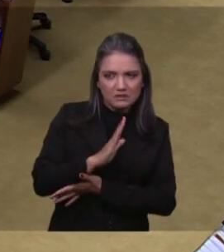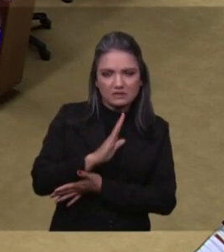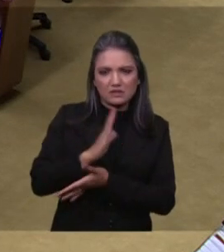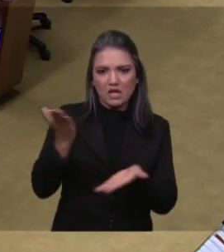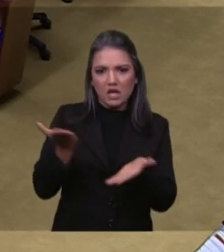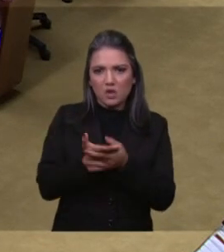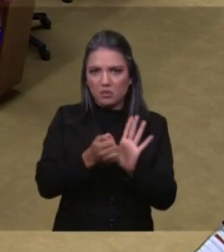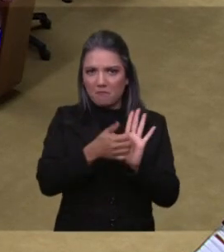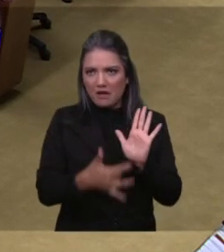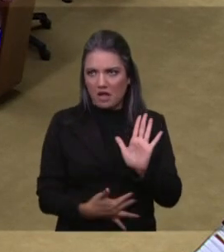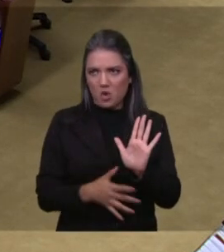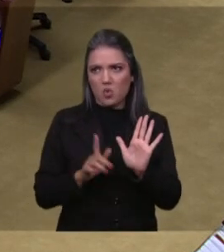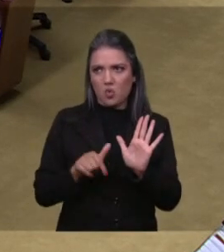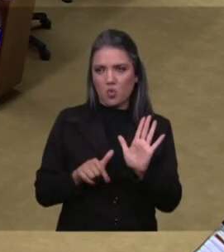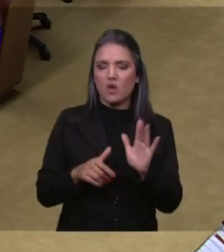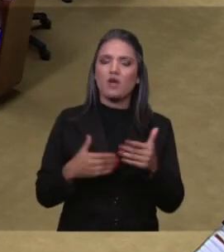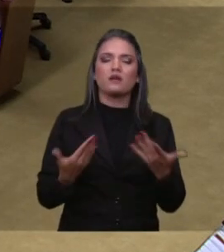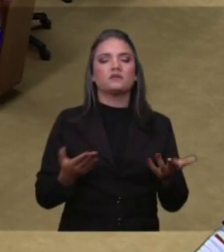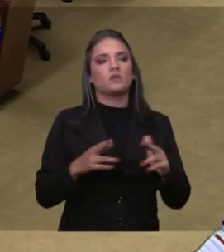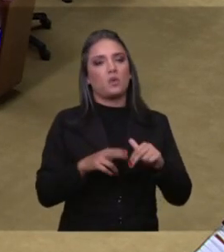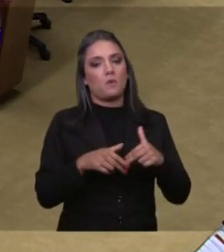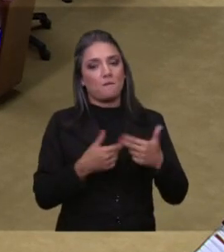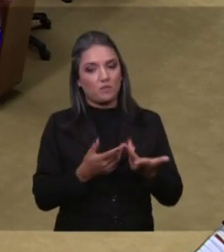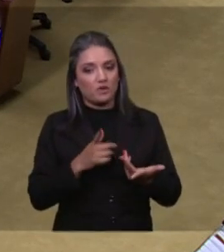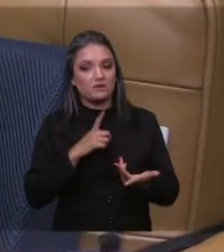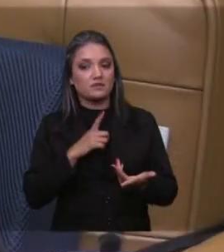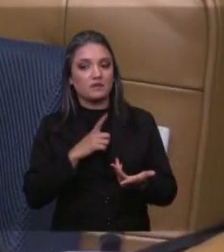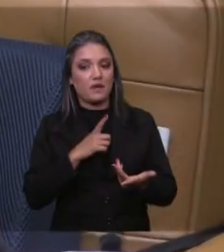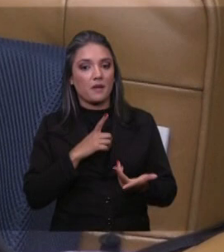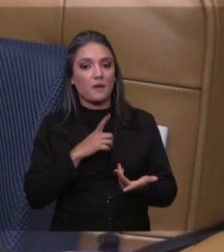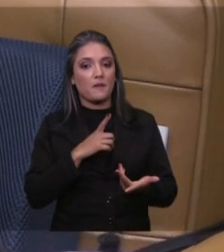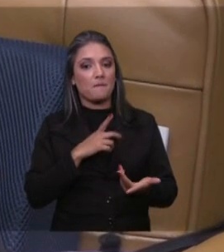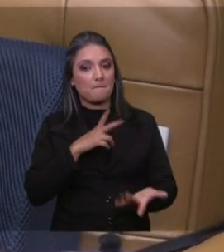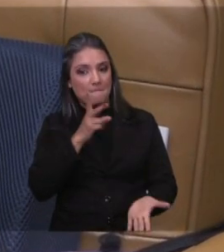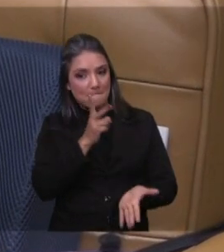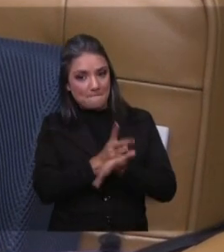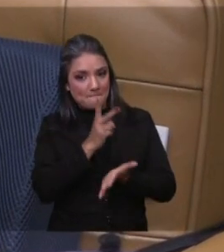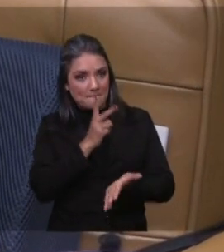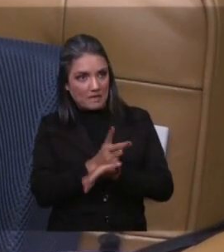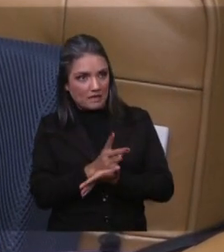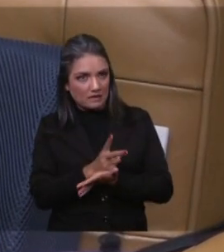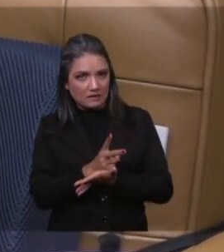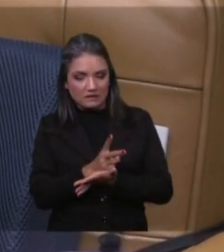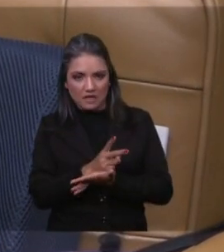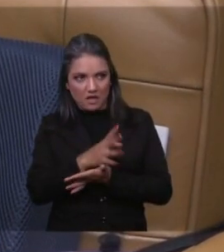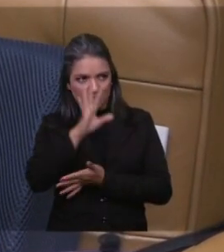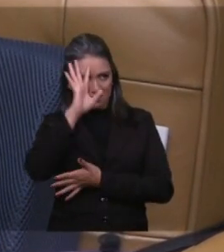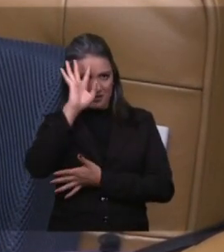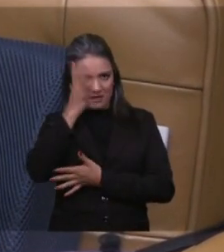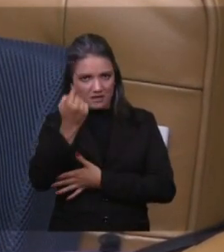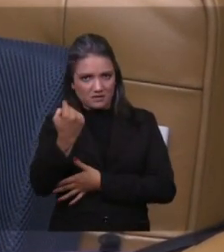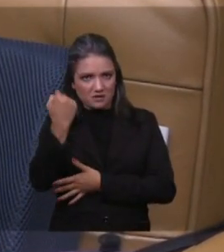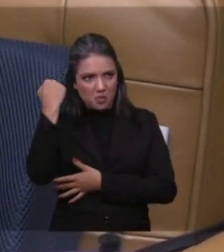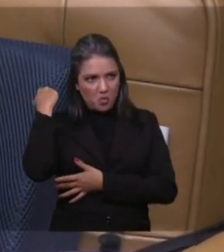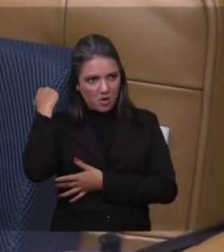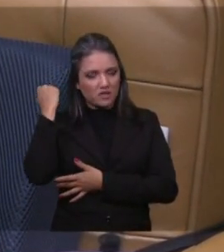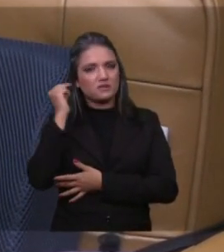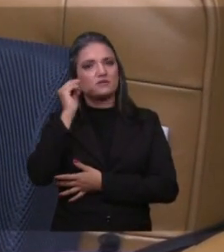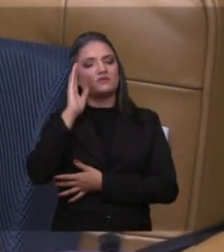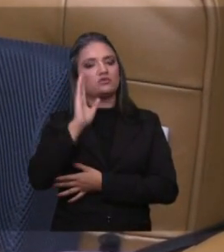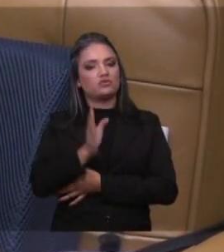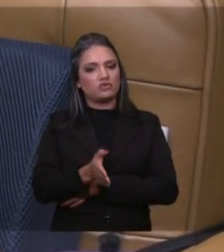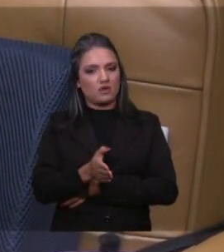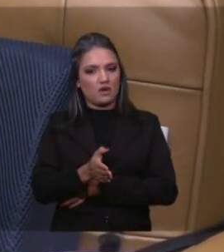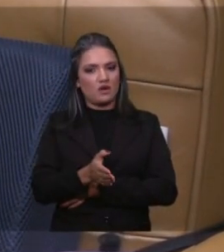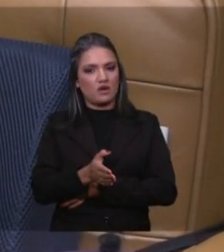declaração. Isso. Portanto, ele está mantendo, tal como se passou, a decisão que foi tomada